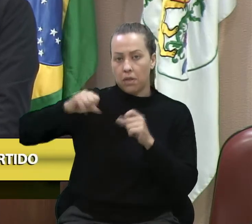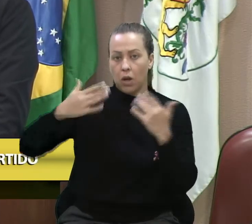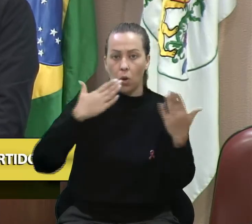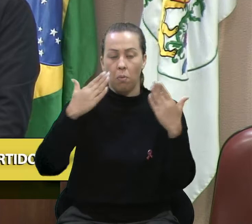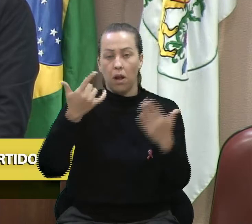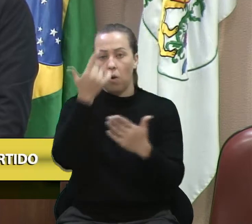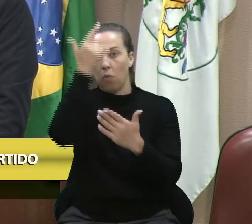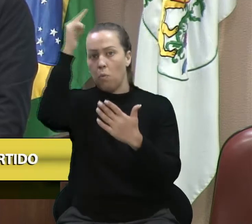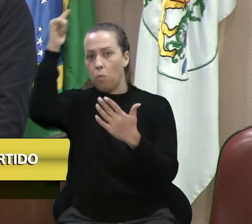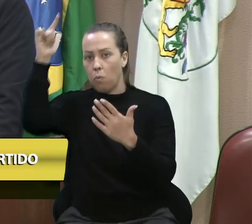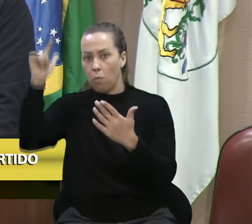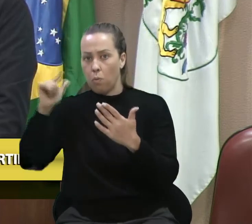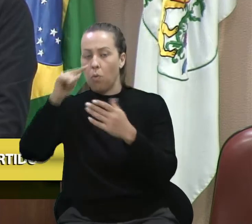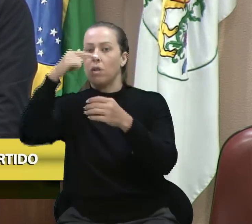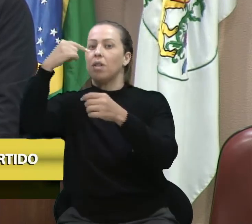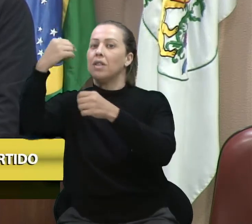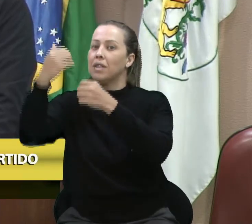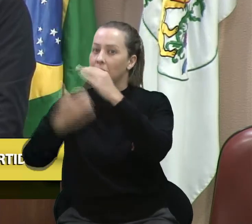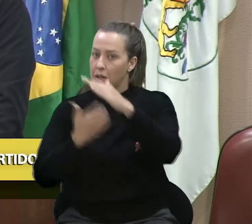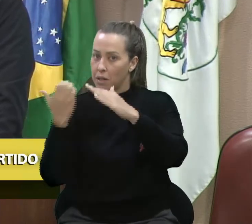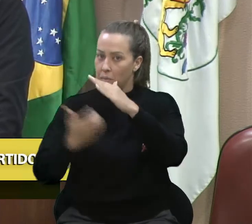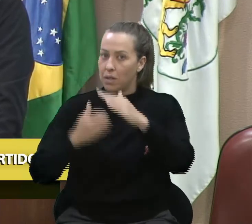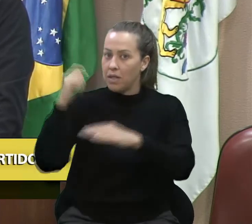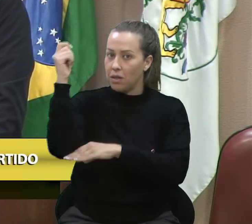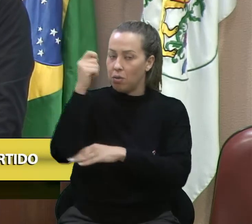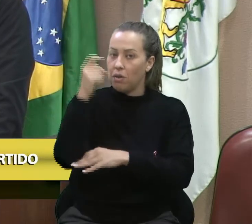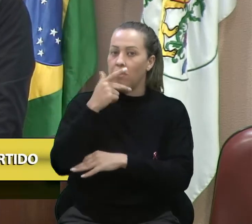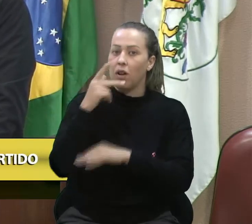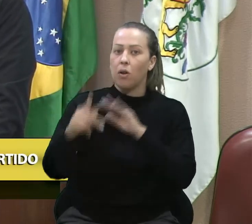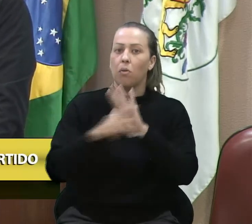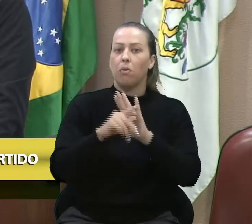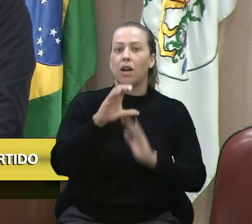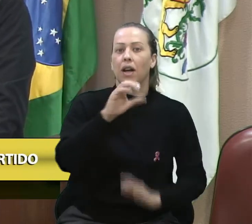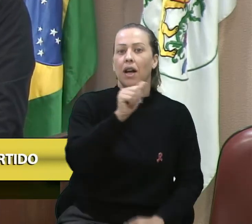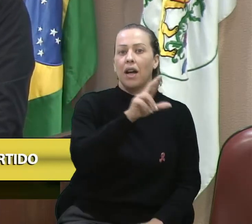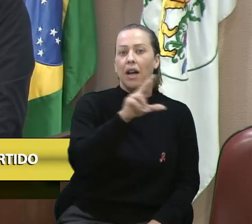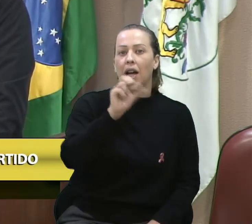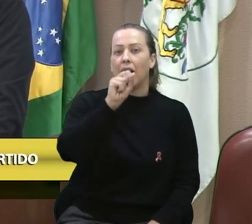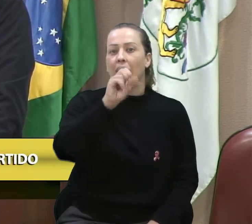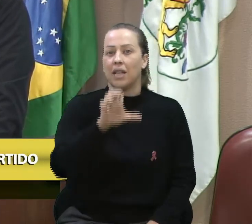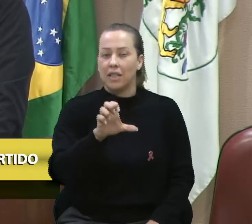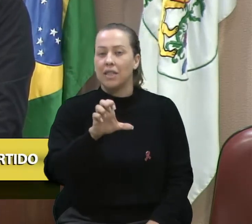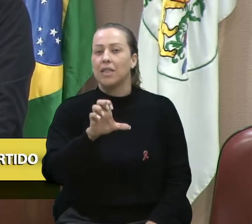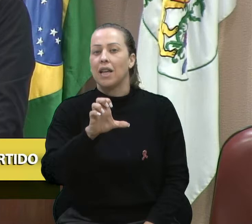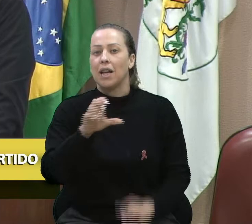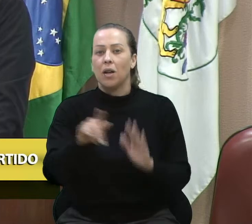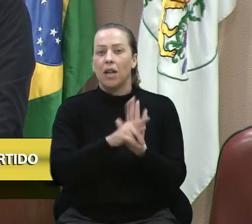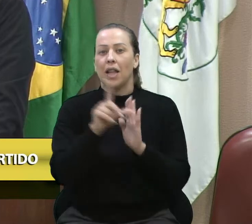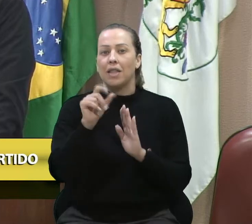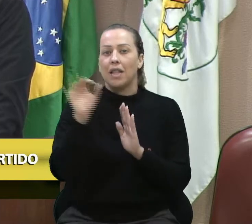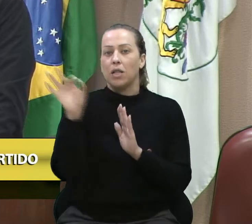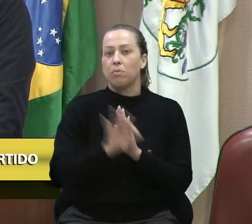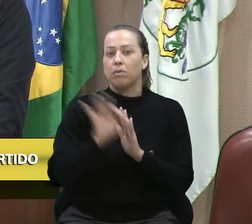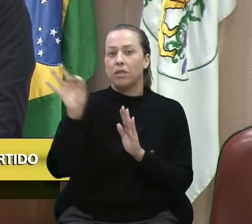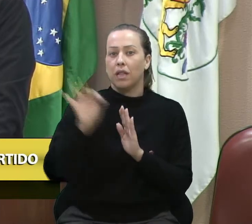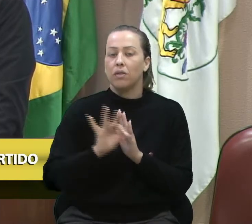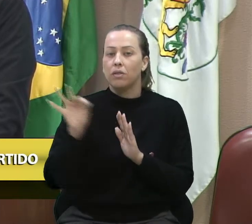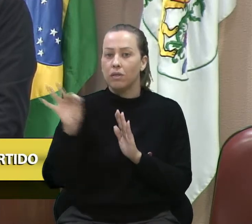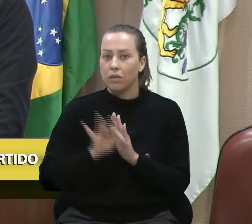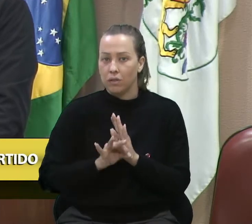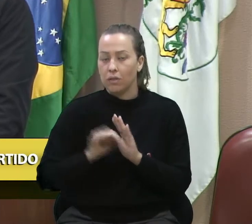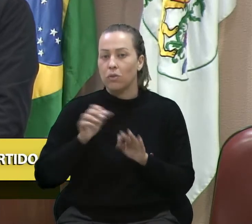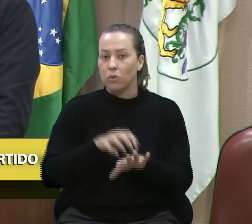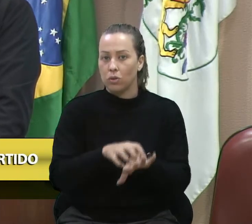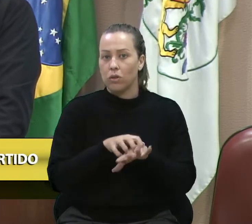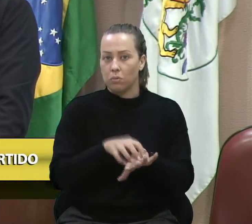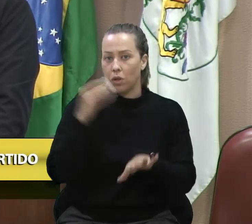outras empresas do Rio Grande do Sul, e aqui eu posso citar a própria Carris, que corresponde com 10% do